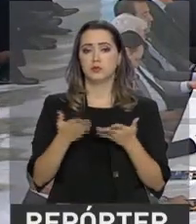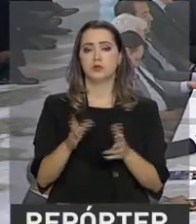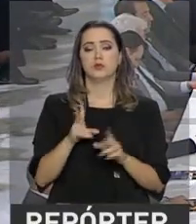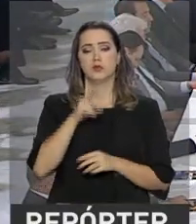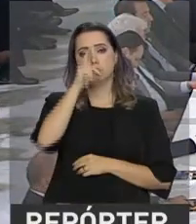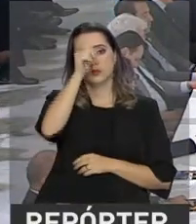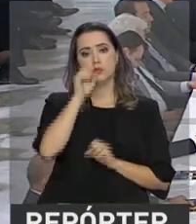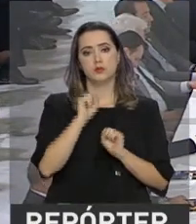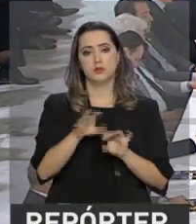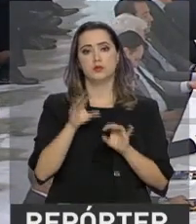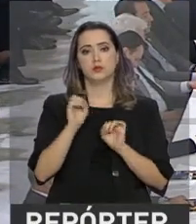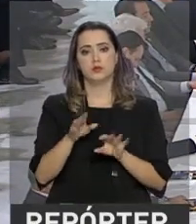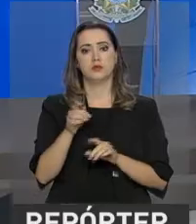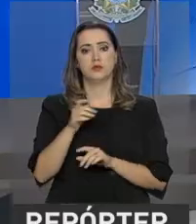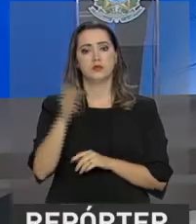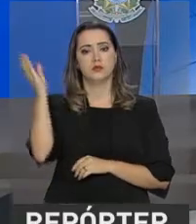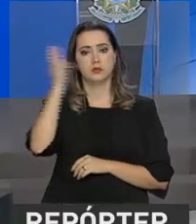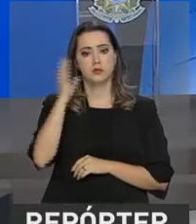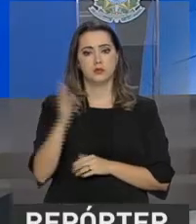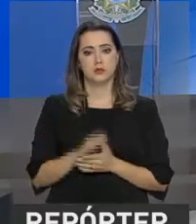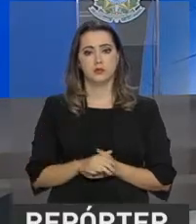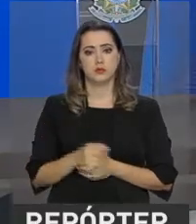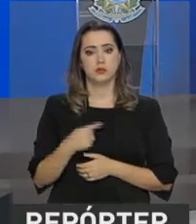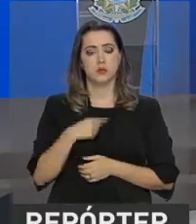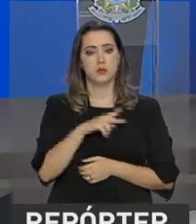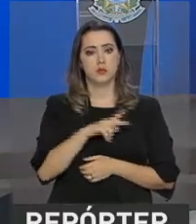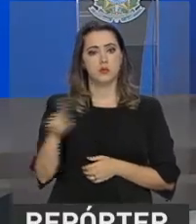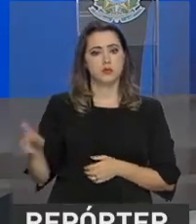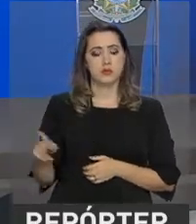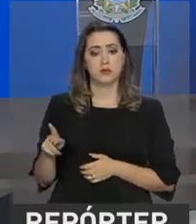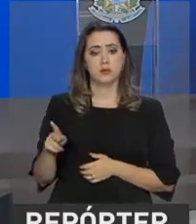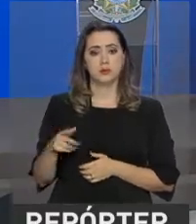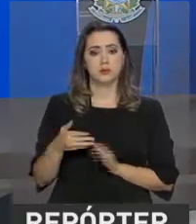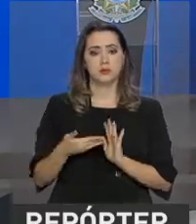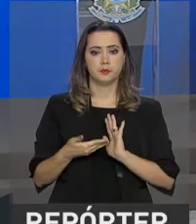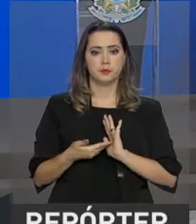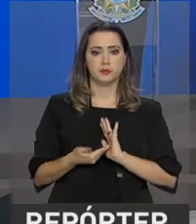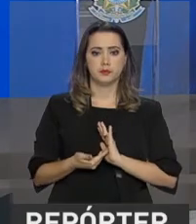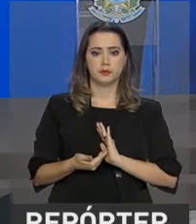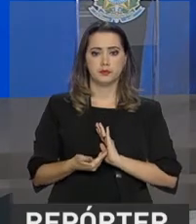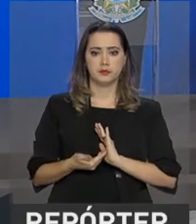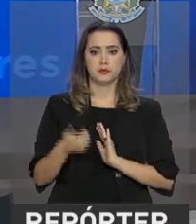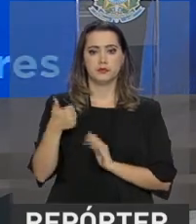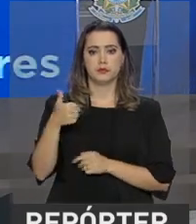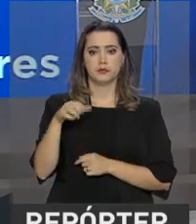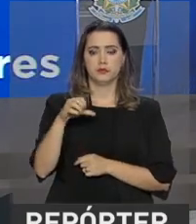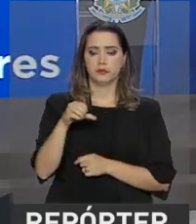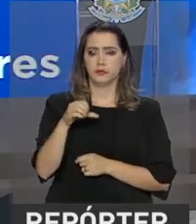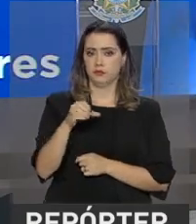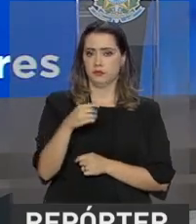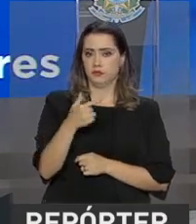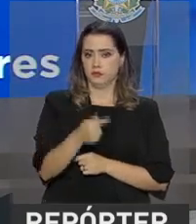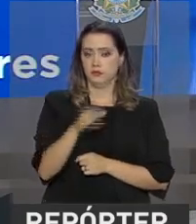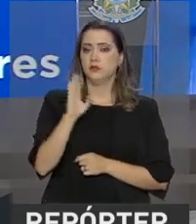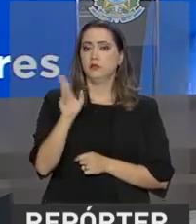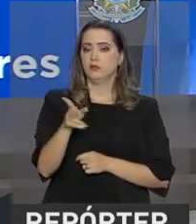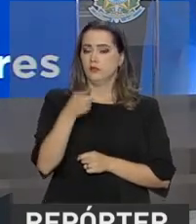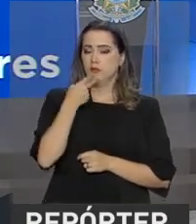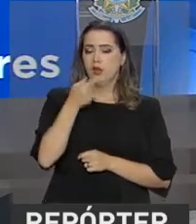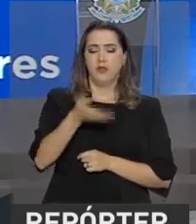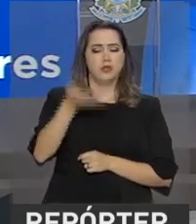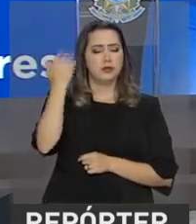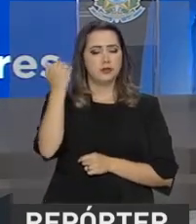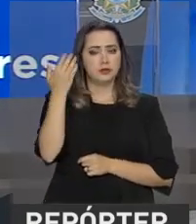fortalecer a educação brasileira quando fui presidente da câmara 97 e 1997 já se falava de reforma